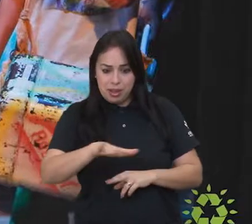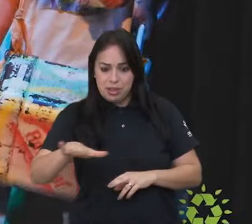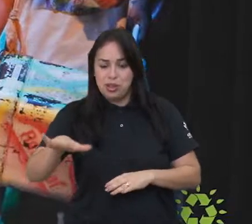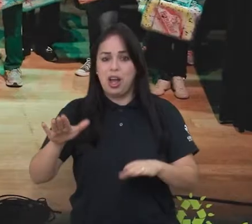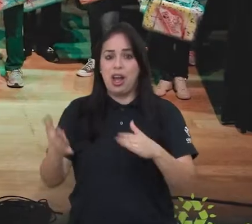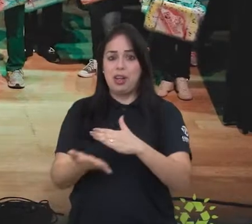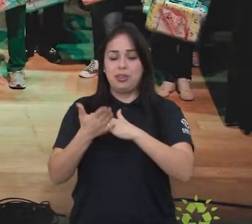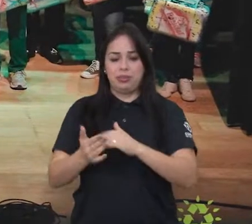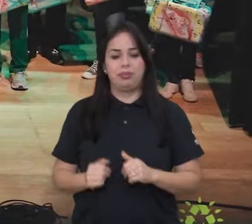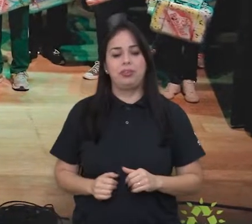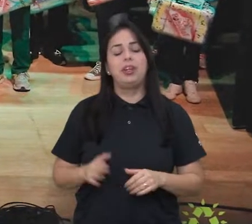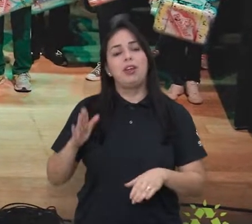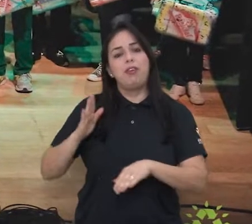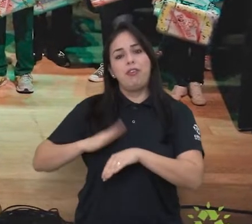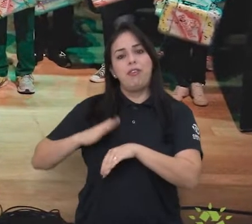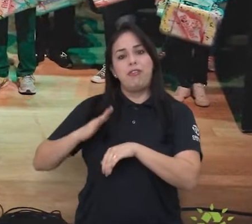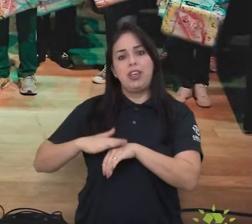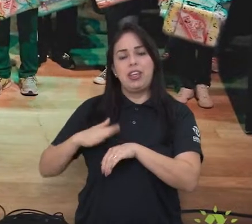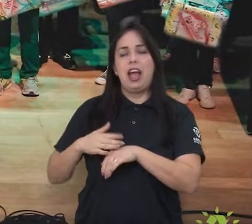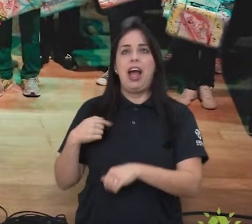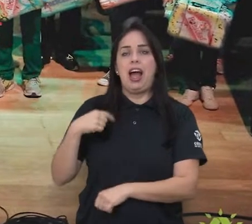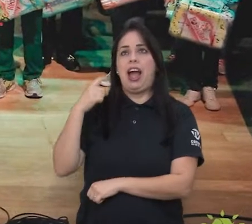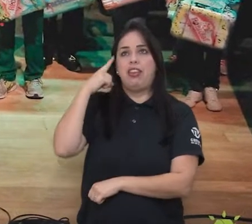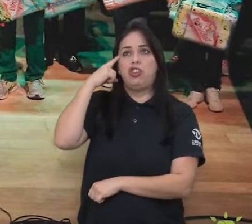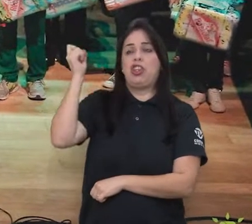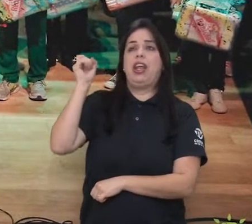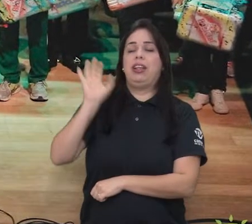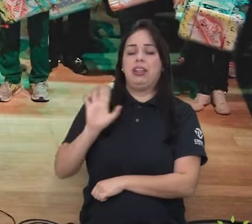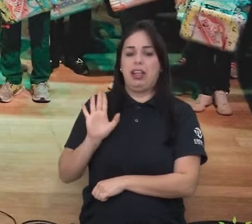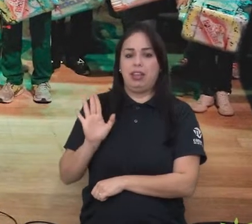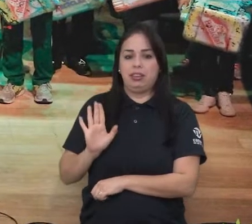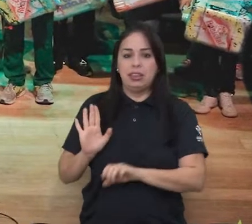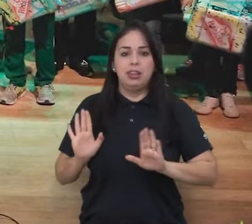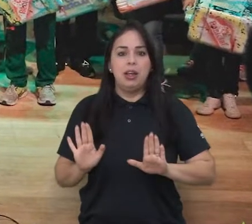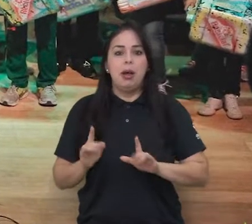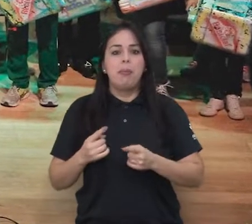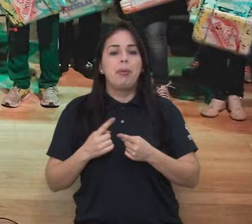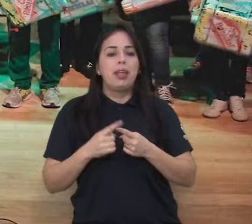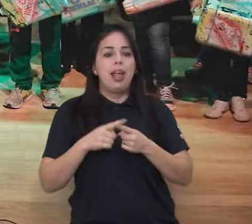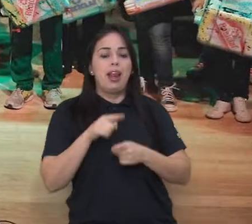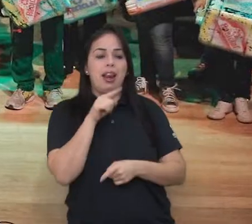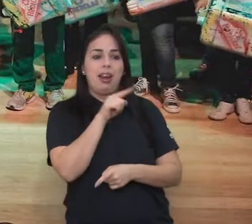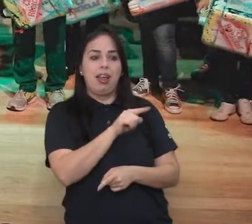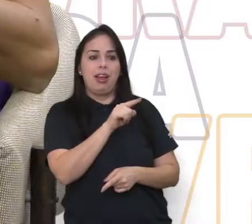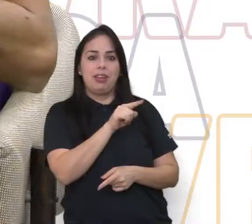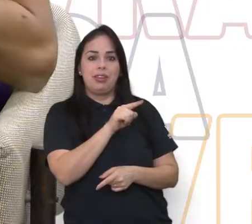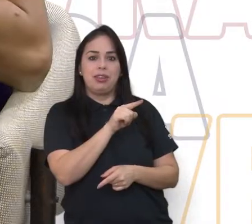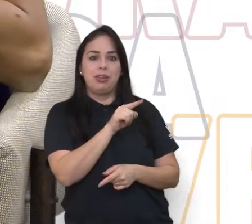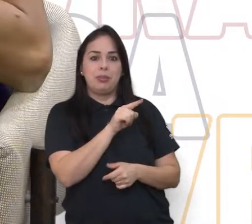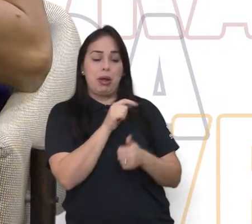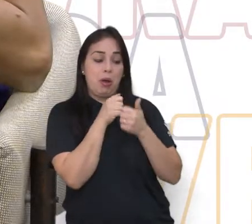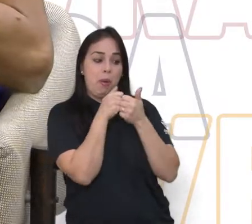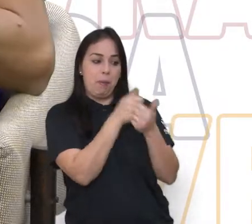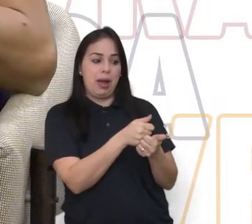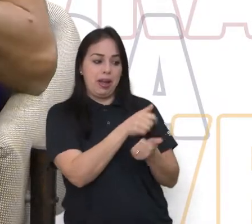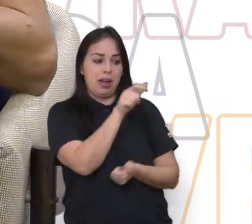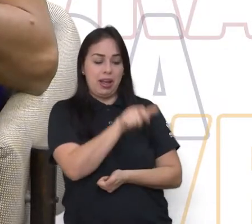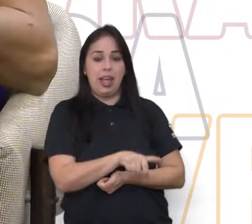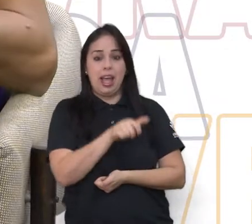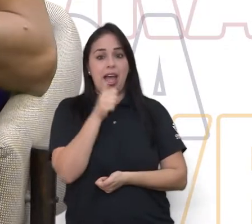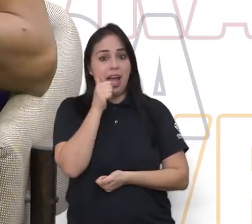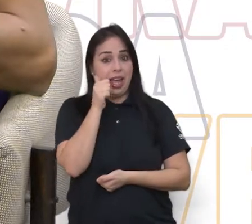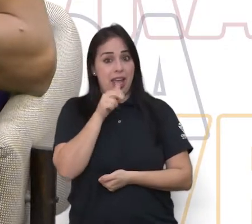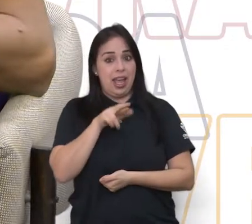acompanharem o bloco. E eu fiz isso, eu não tirei essa ideia do nada, né? Eu fiz isso porque eu já estava acompanhando uma grande mestra minha, que é a